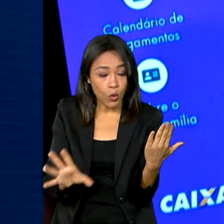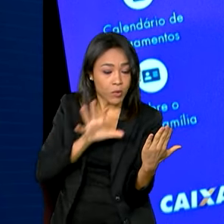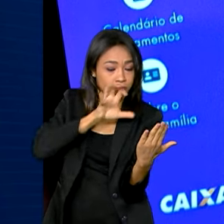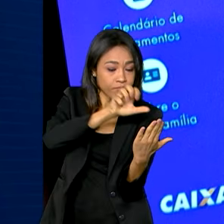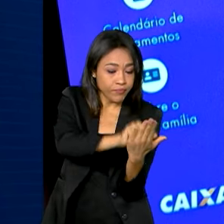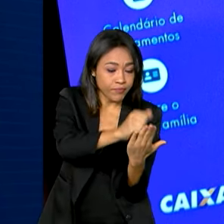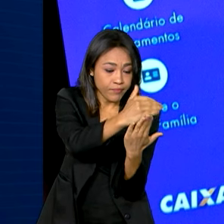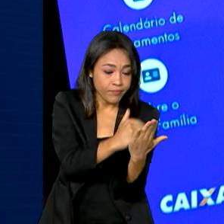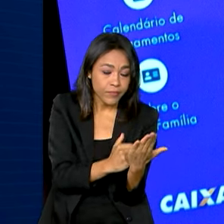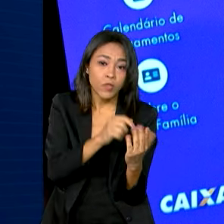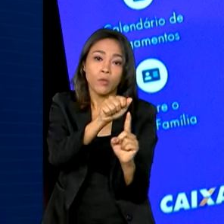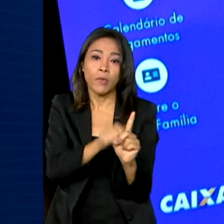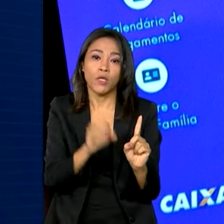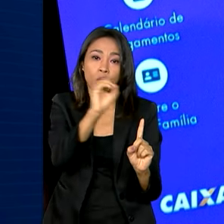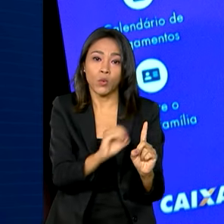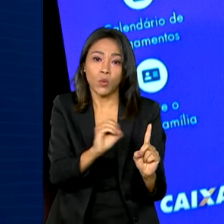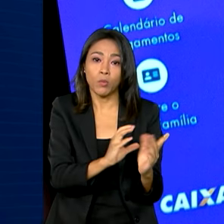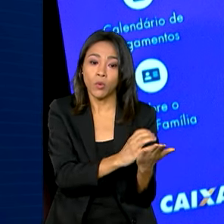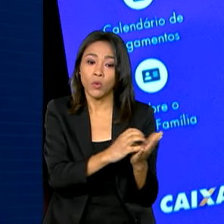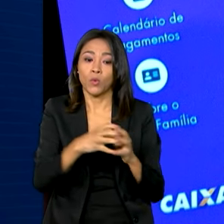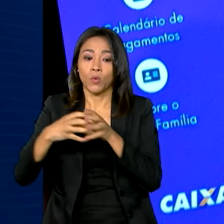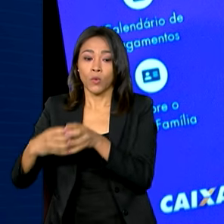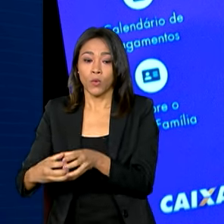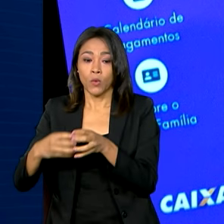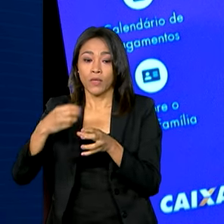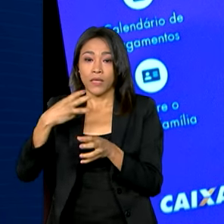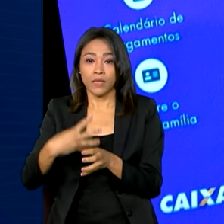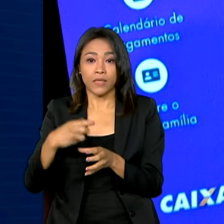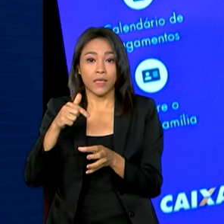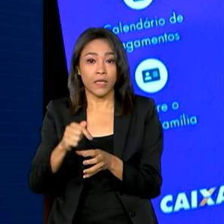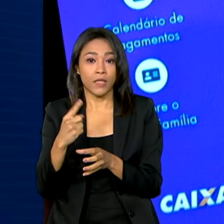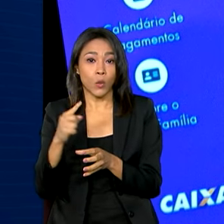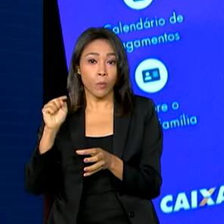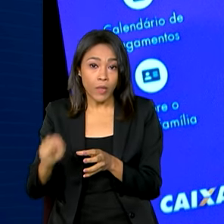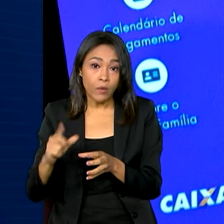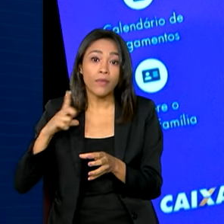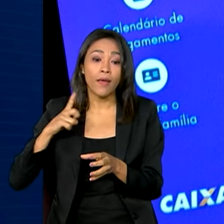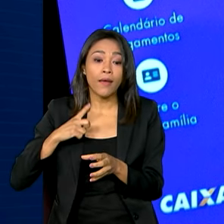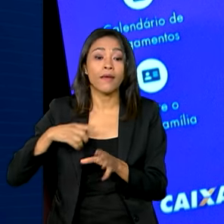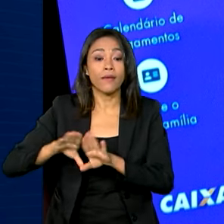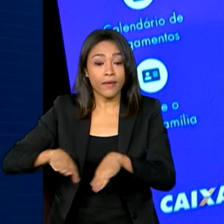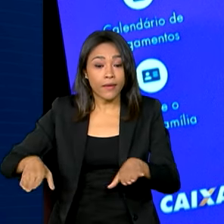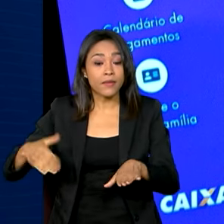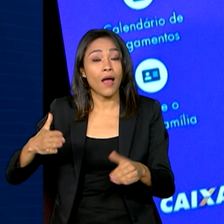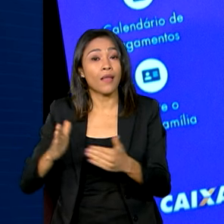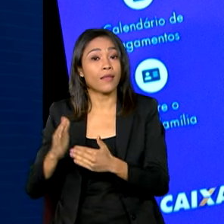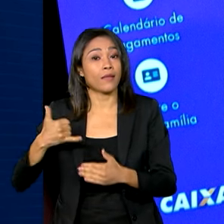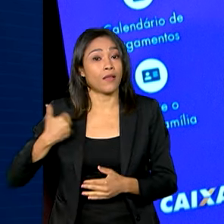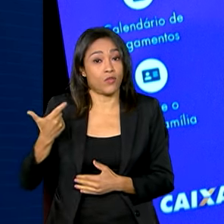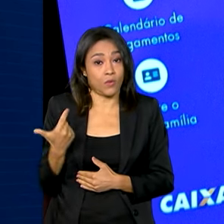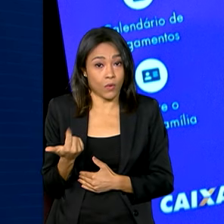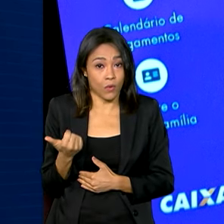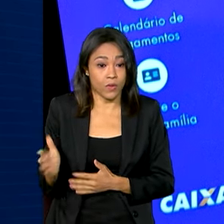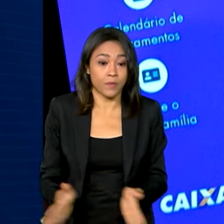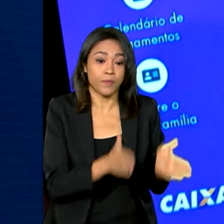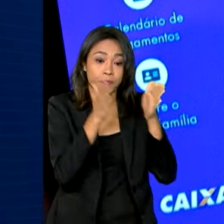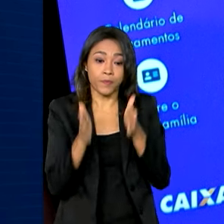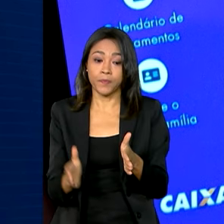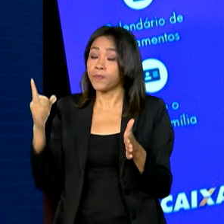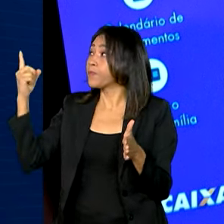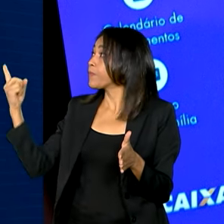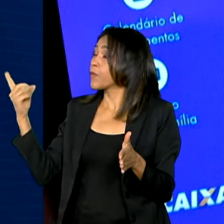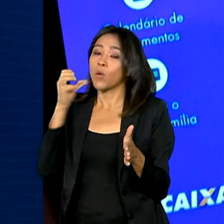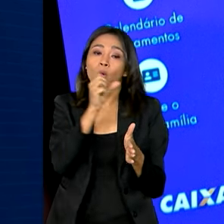outubro, 371 mil possuem crianças de até 12 anos. 86 mil